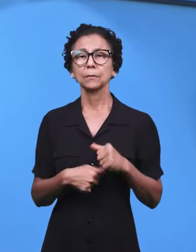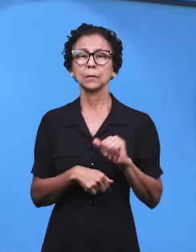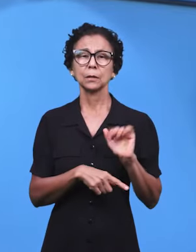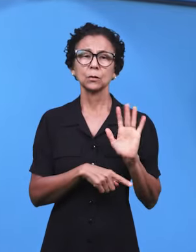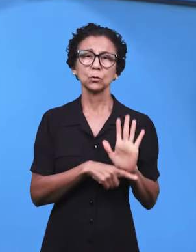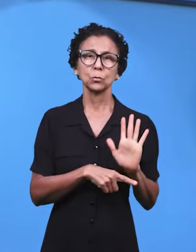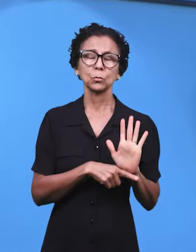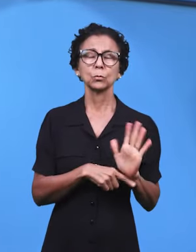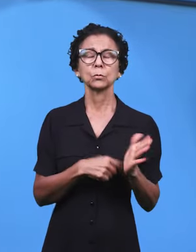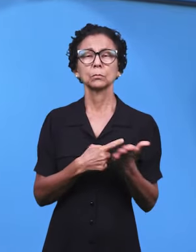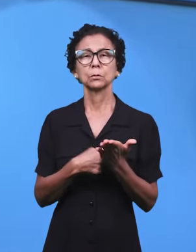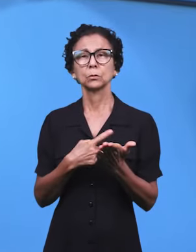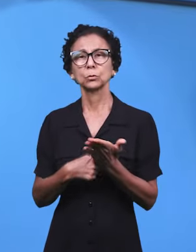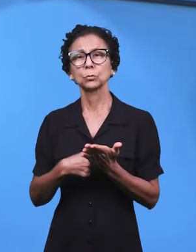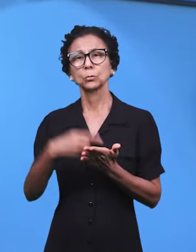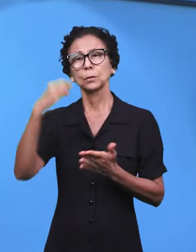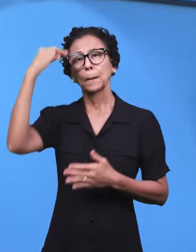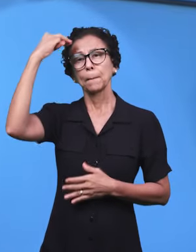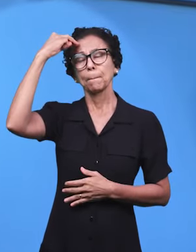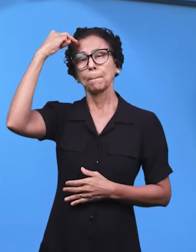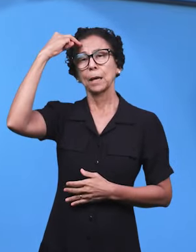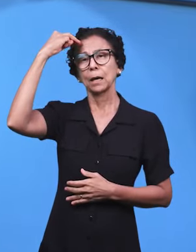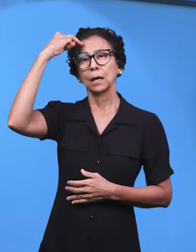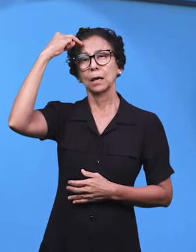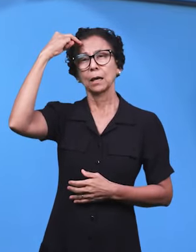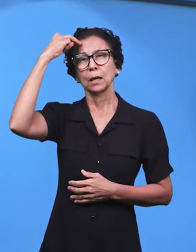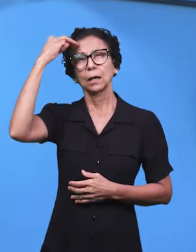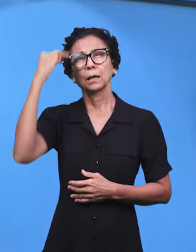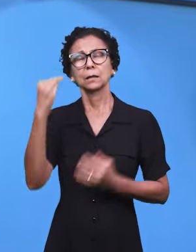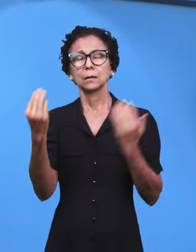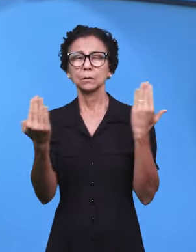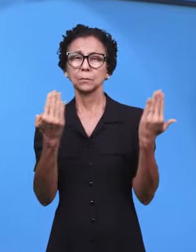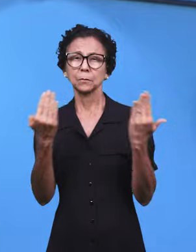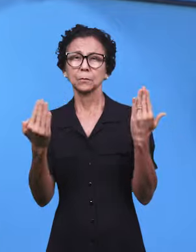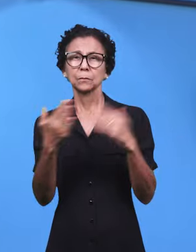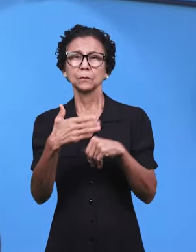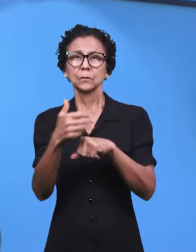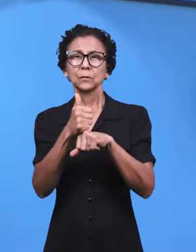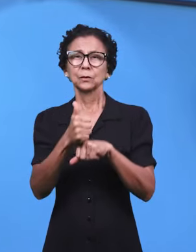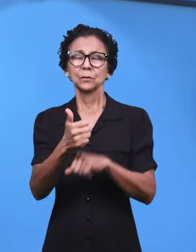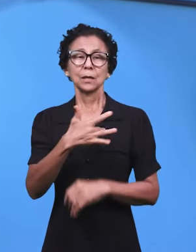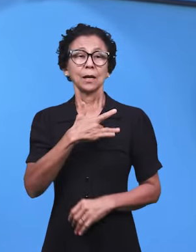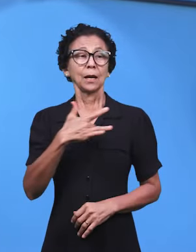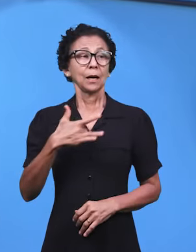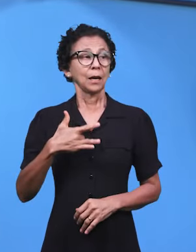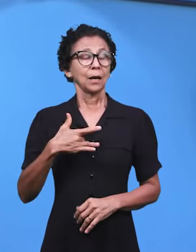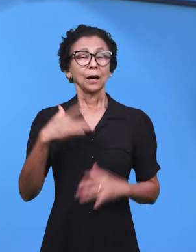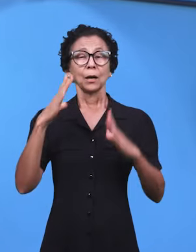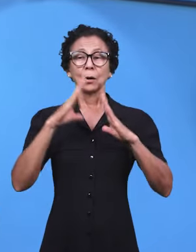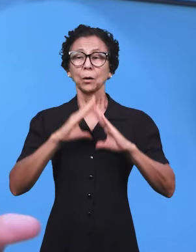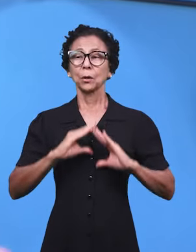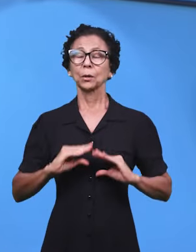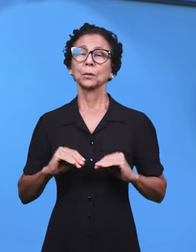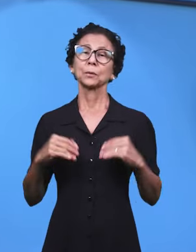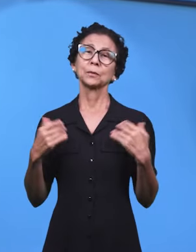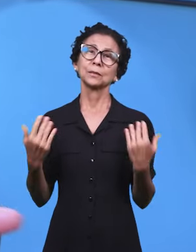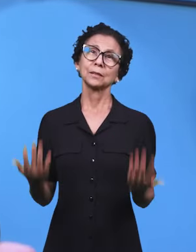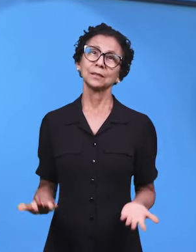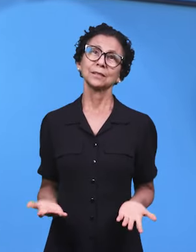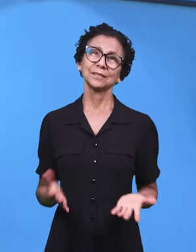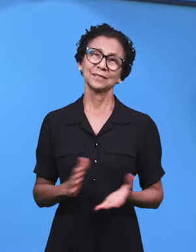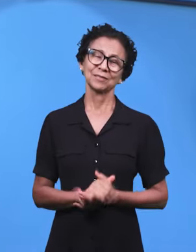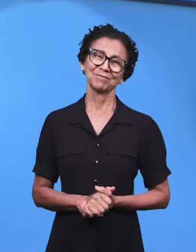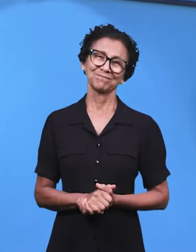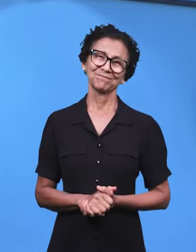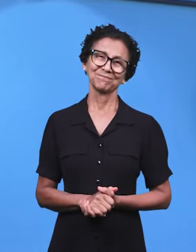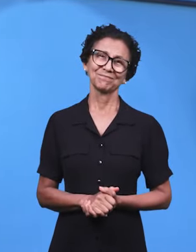ajuda médica, ajuda do psicólogo, que você, tenho certeza, que vai ficar bem, se sentir bem. Afinal, isso aqui é para